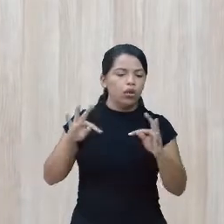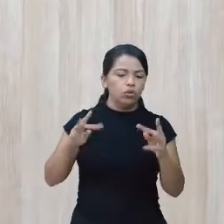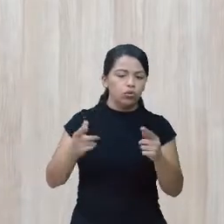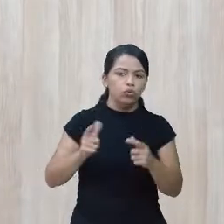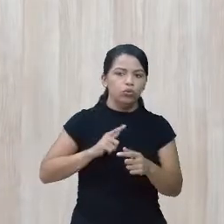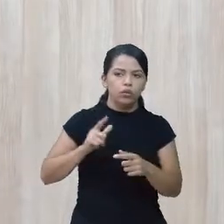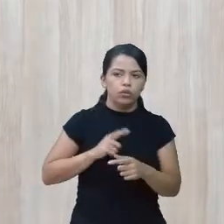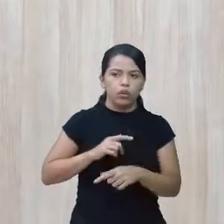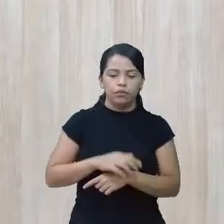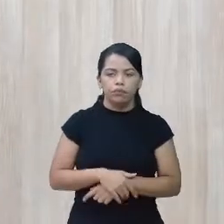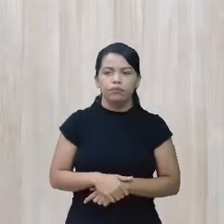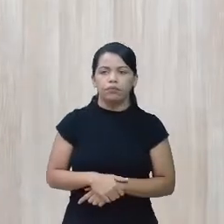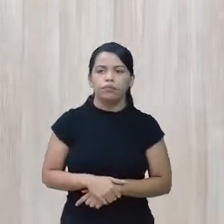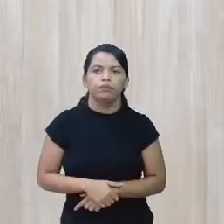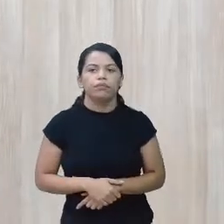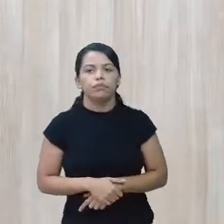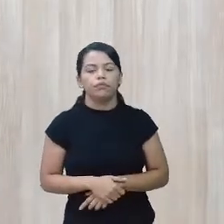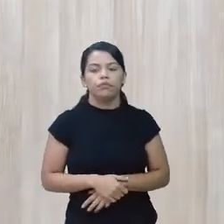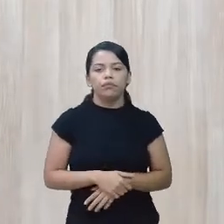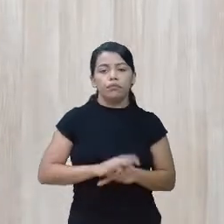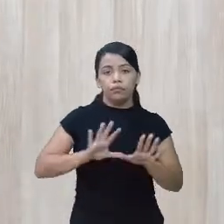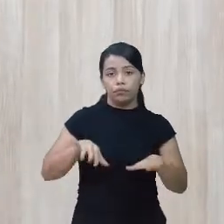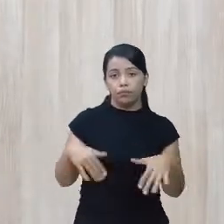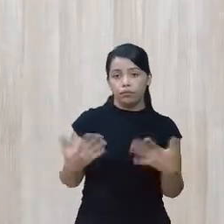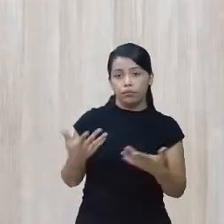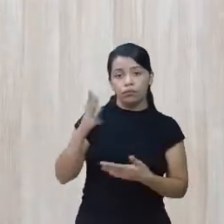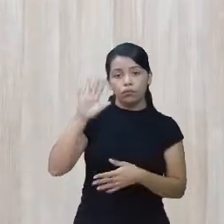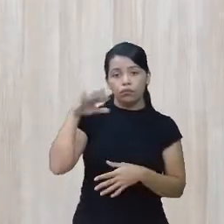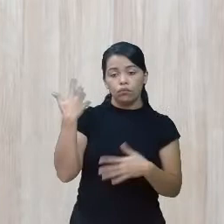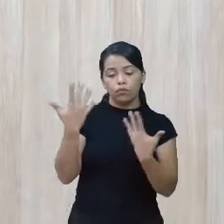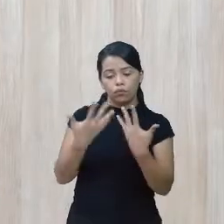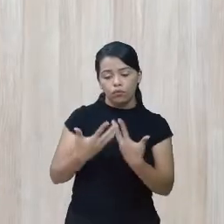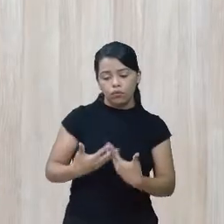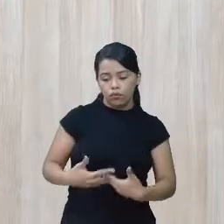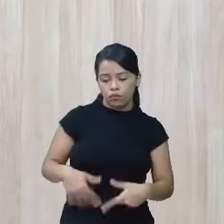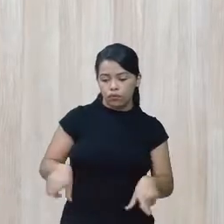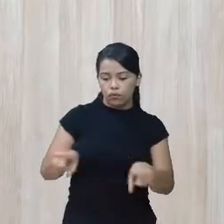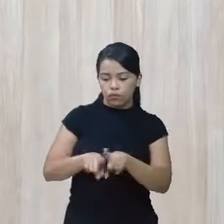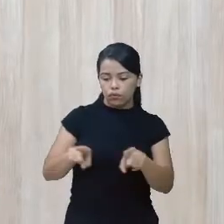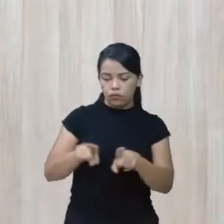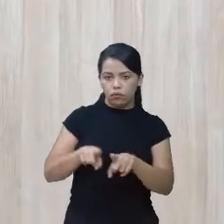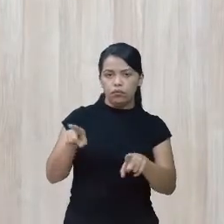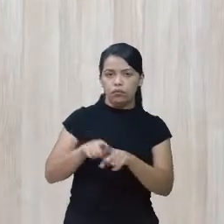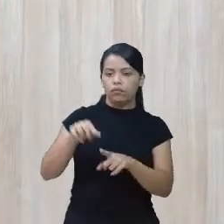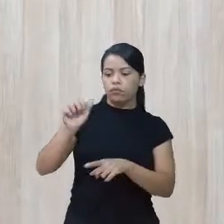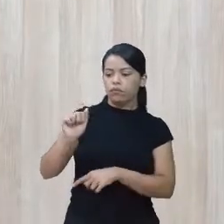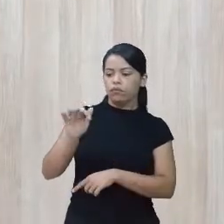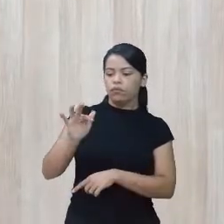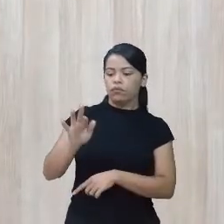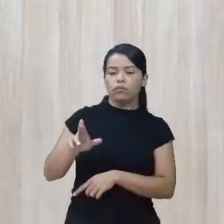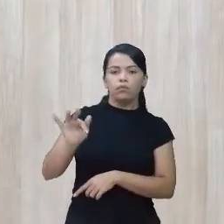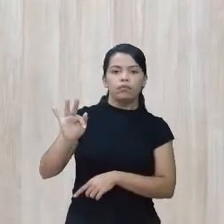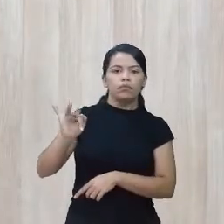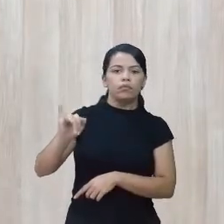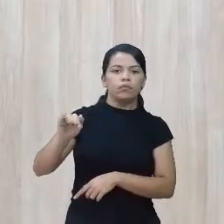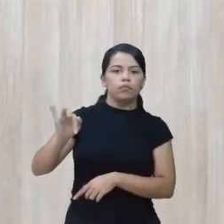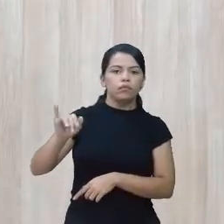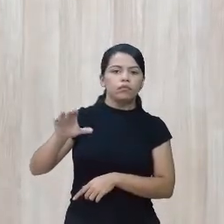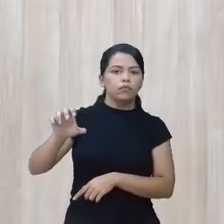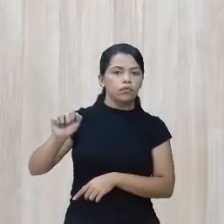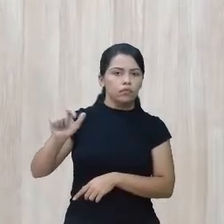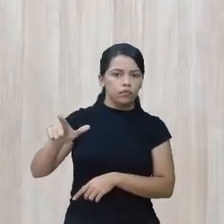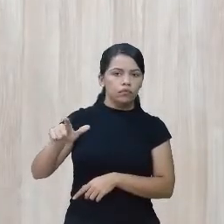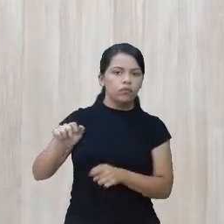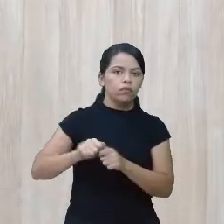Então, os sons artificiais são esses. Esses sons naturais e artificiais, eles formam isso aí, uma